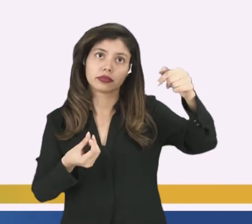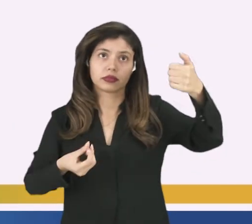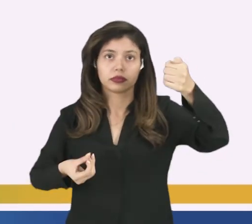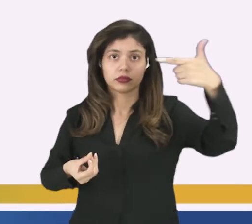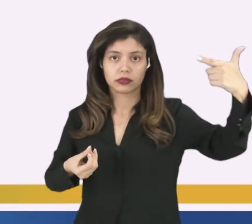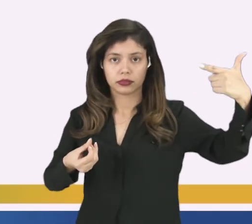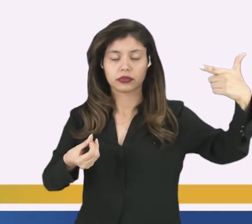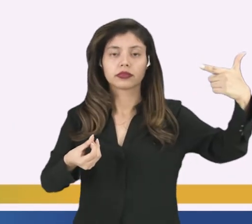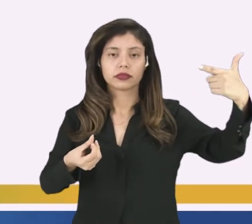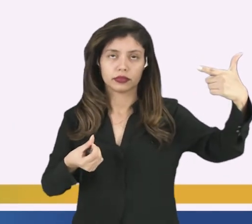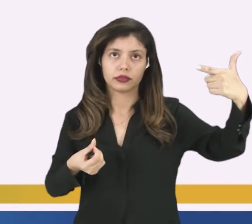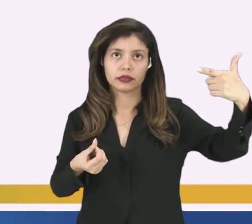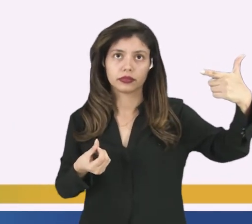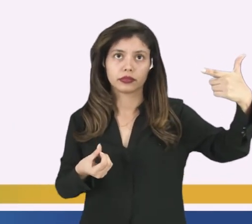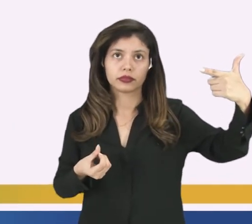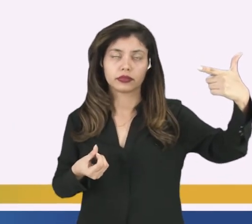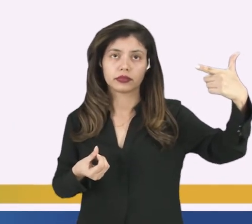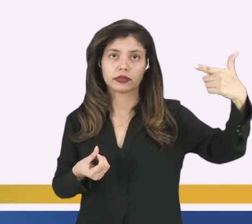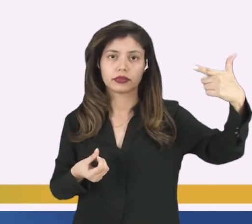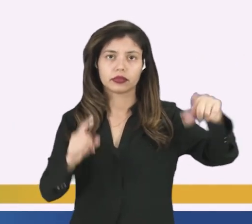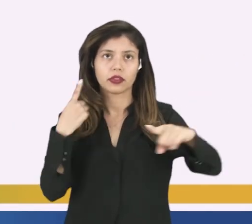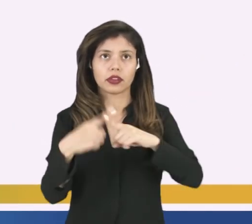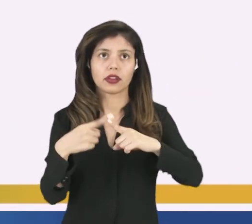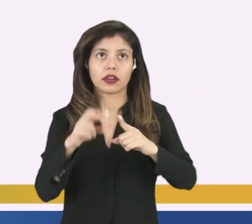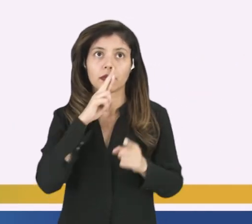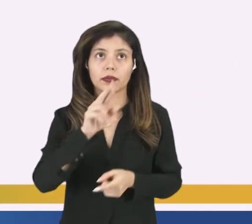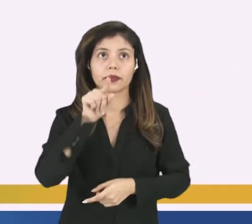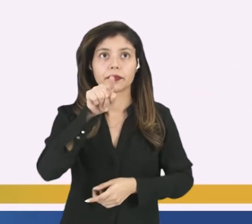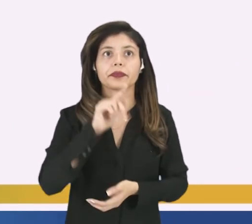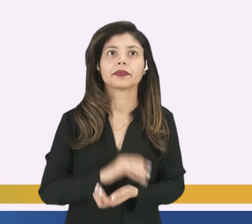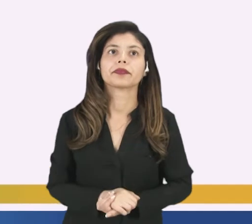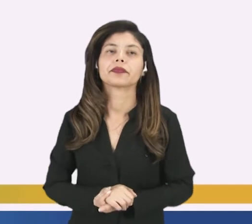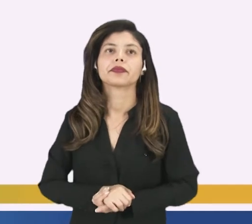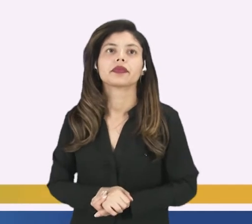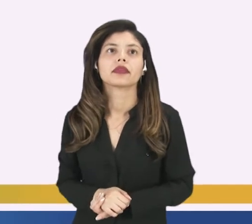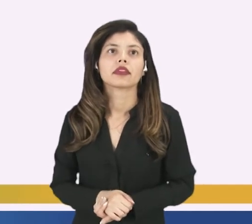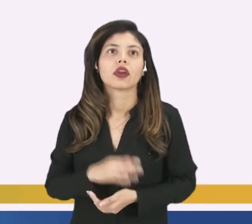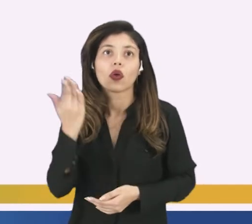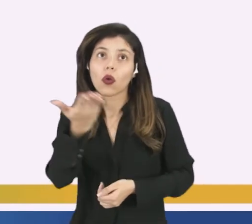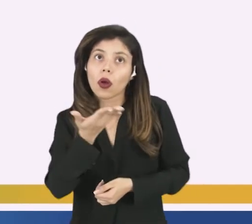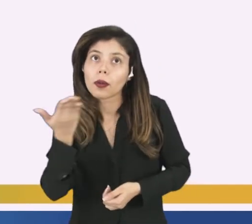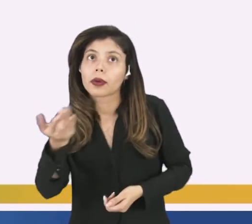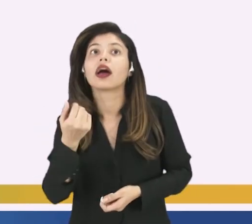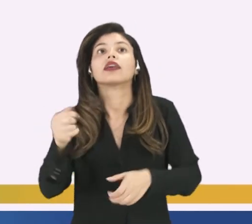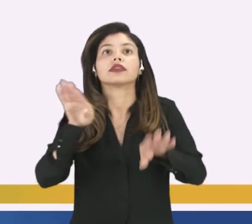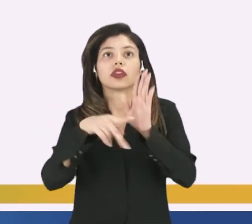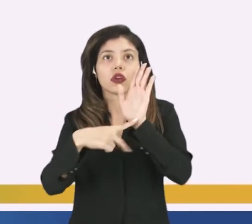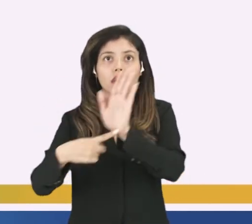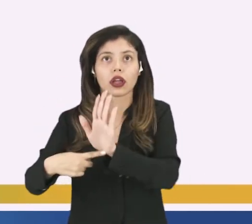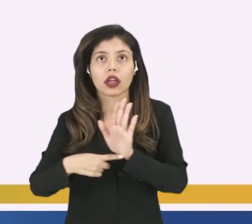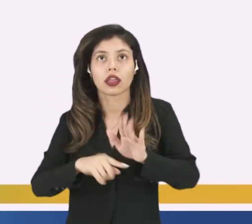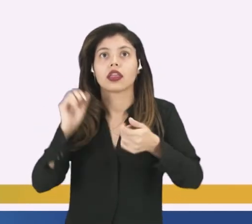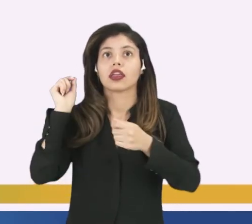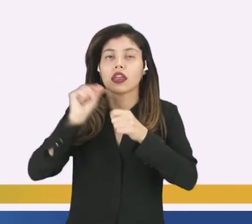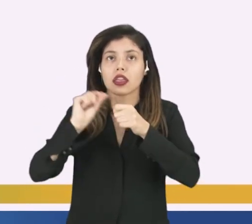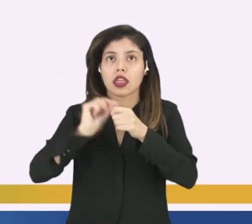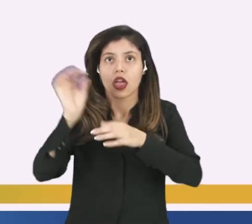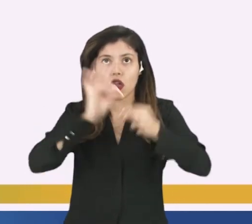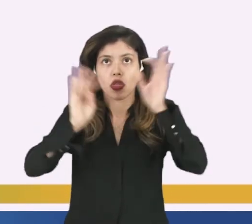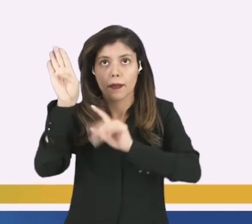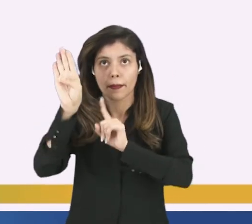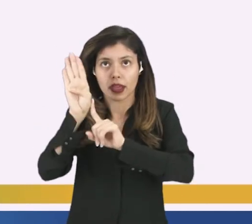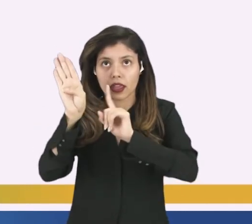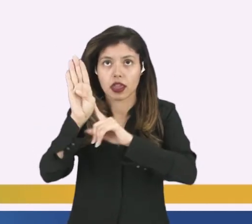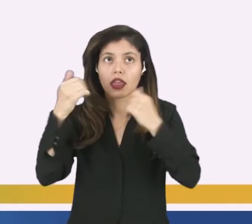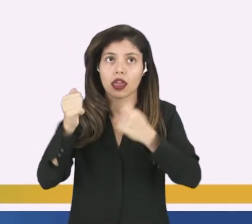aqui? 6 e 12. Presta bem atenção que isso aqui é importantíssimo, porque a gente vai resolver assim, ó. Com base nessas simulações, observou-se